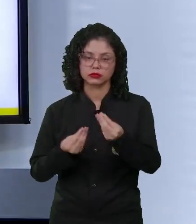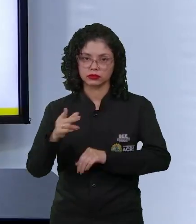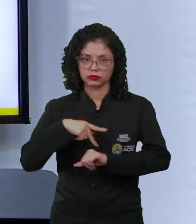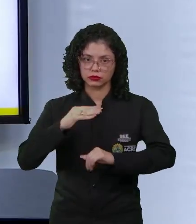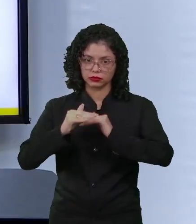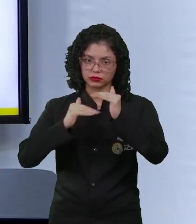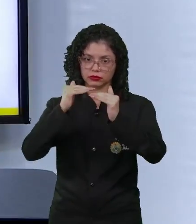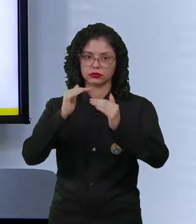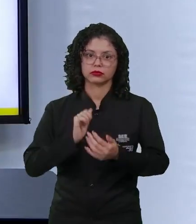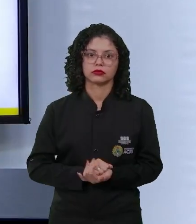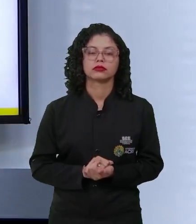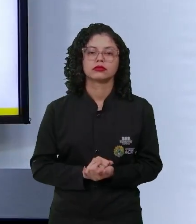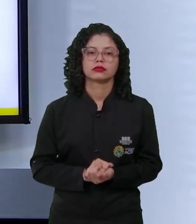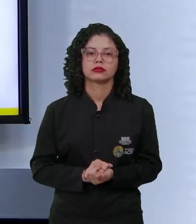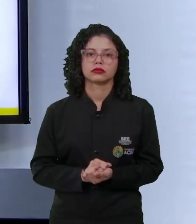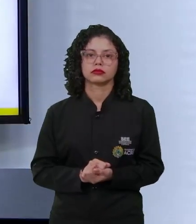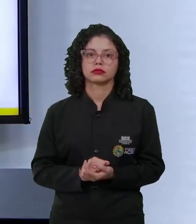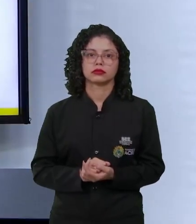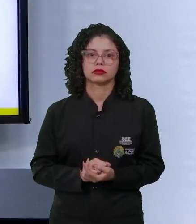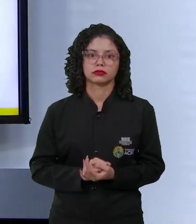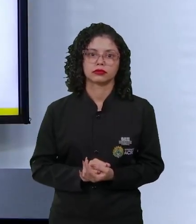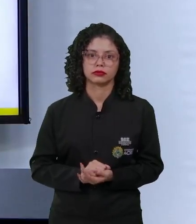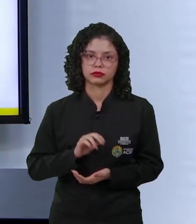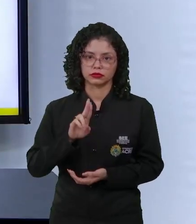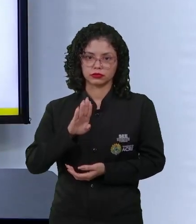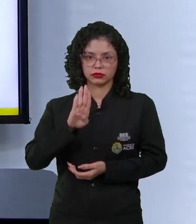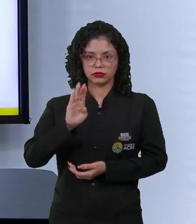em desenvolvimento? Uber.